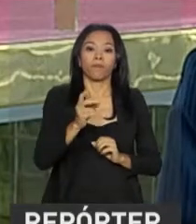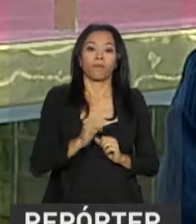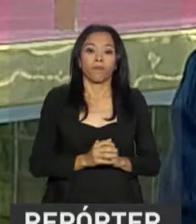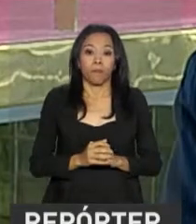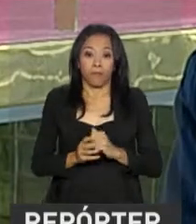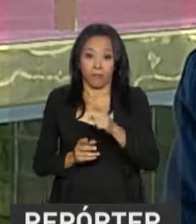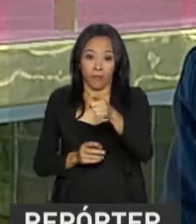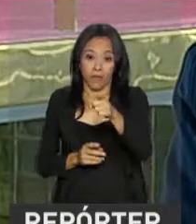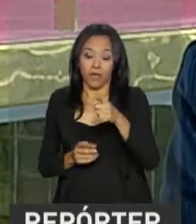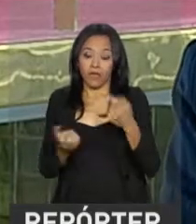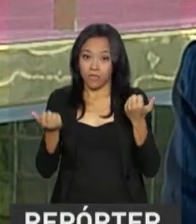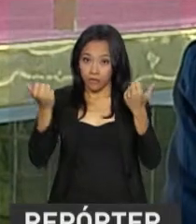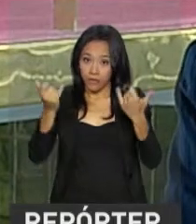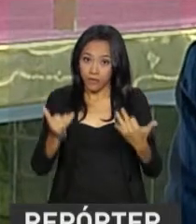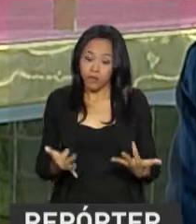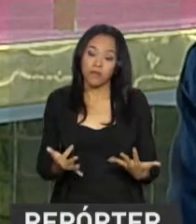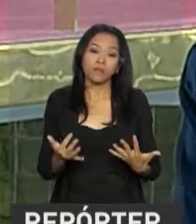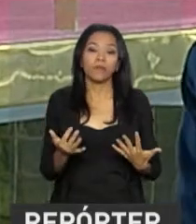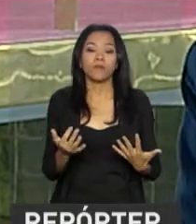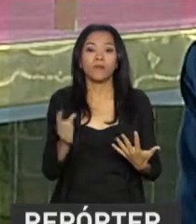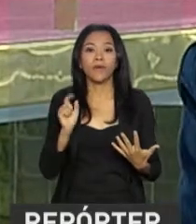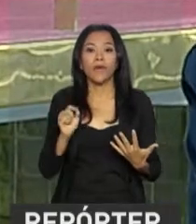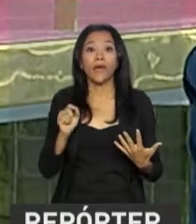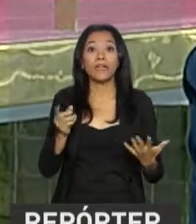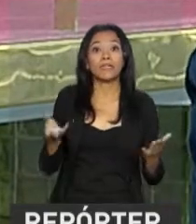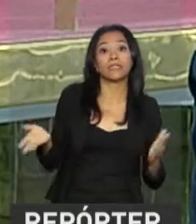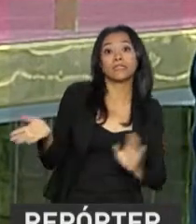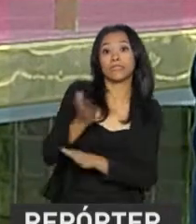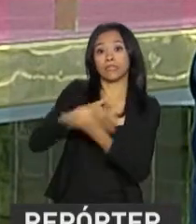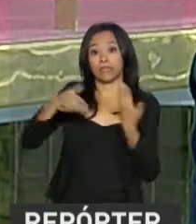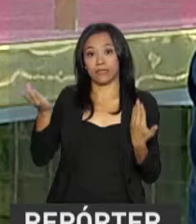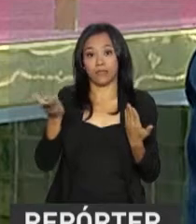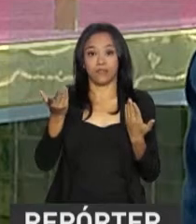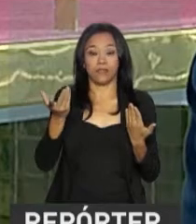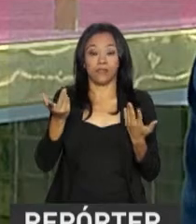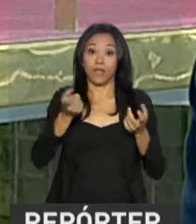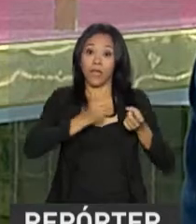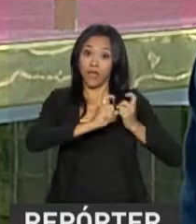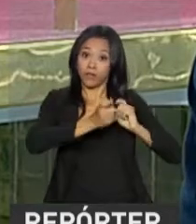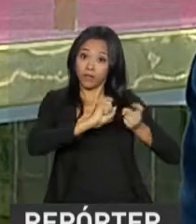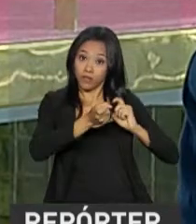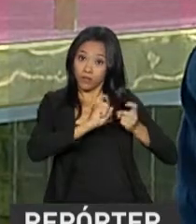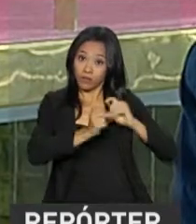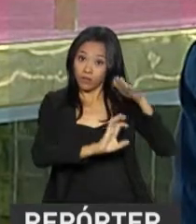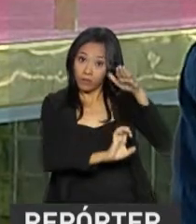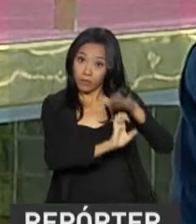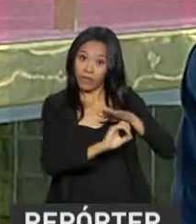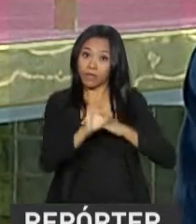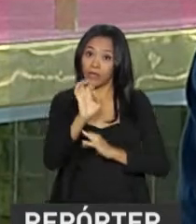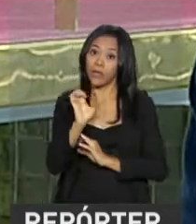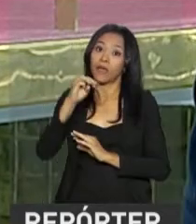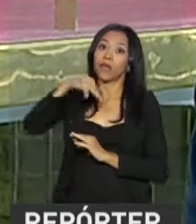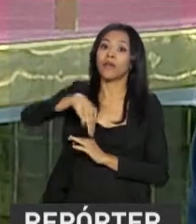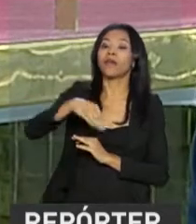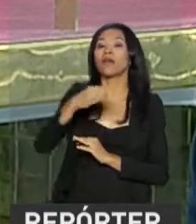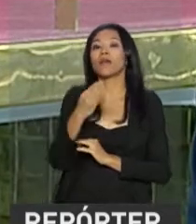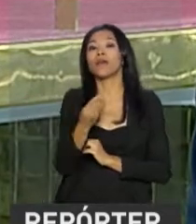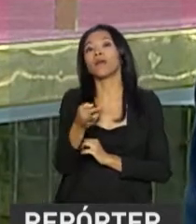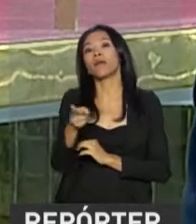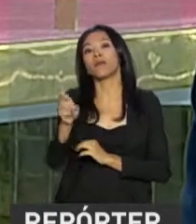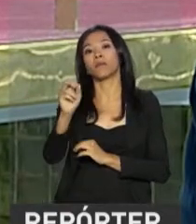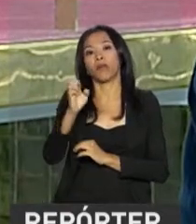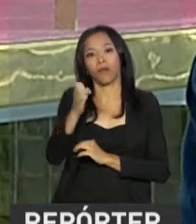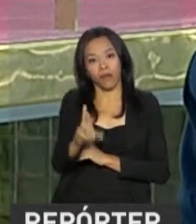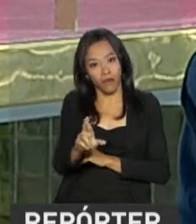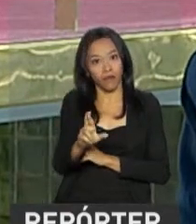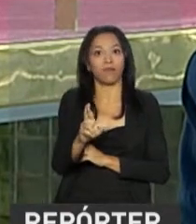reside a primeira questão, é transferir o controle da Embraer para outra empresa. Este tema não chegou ainda